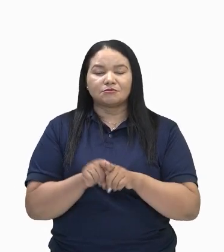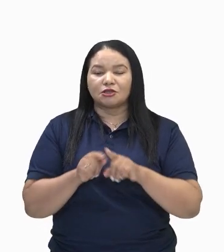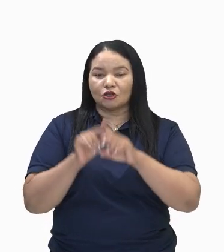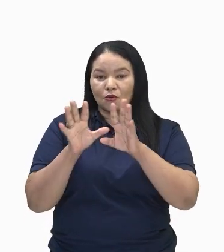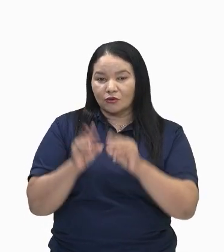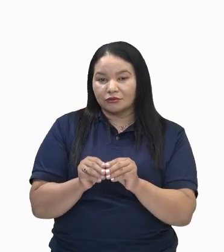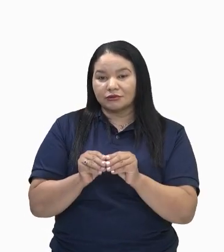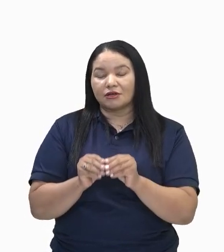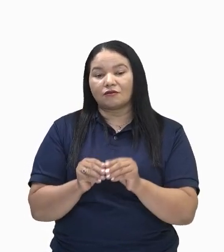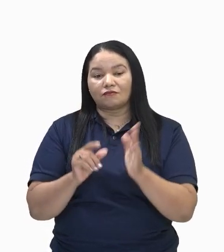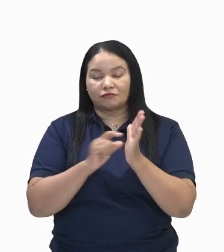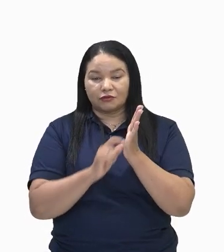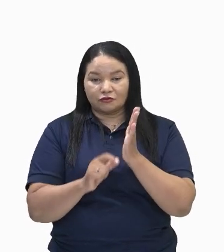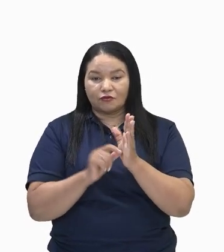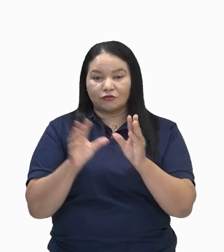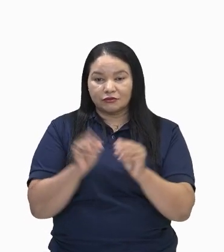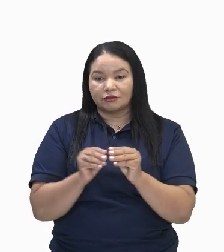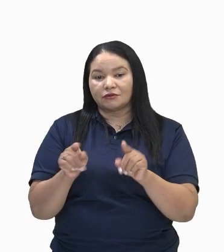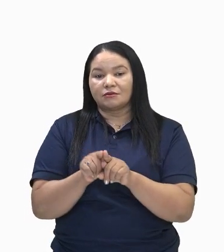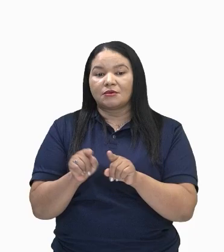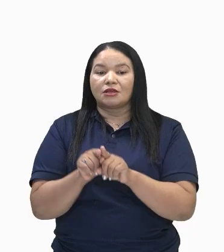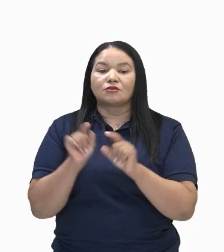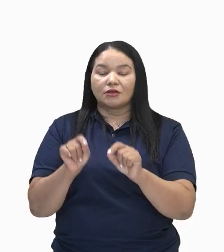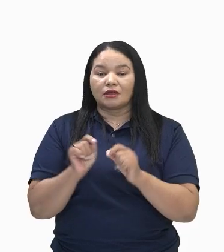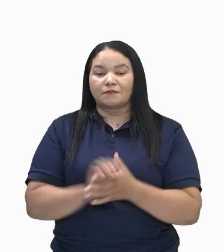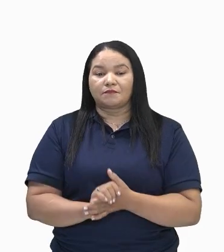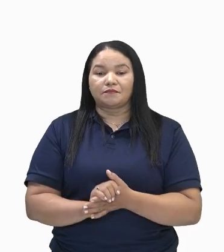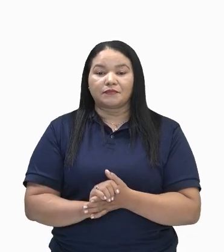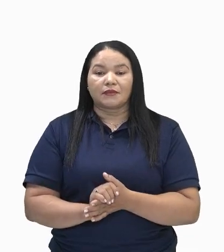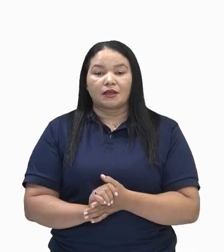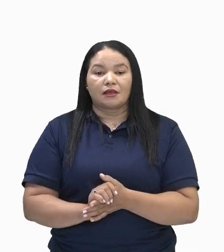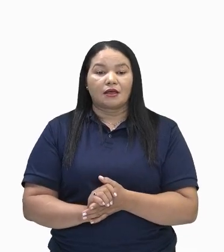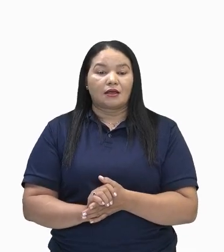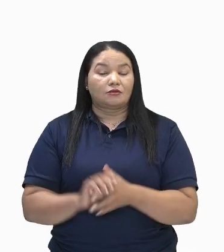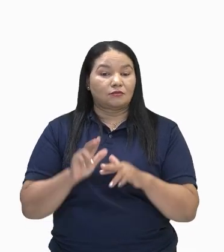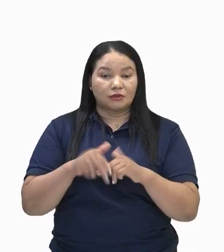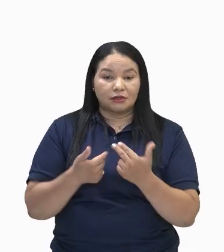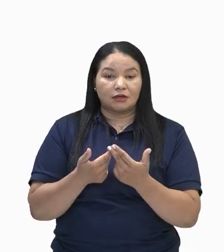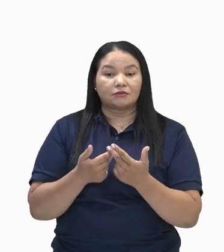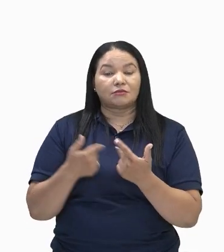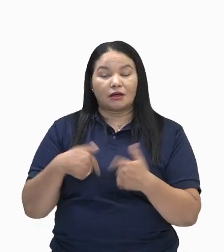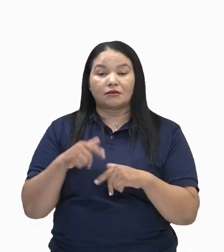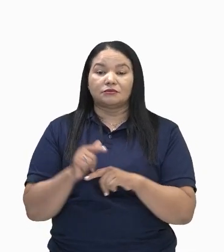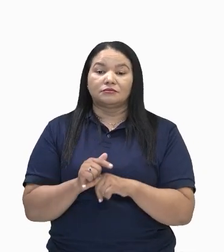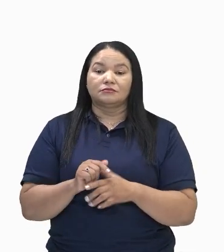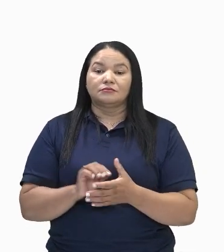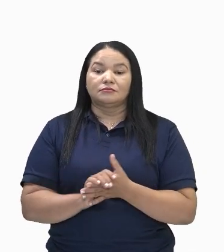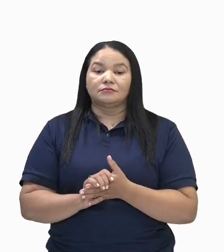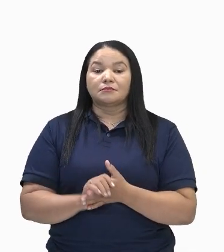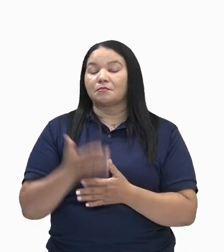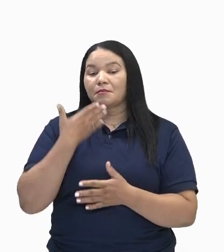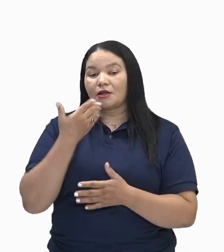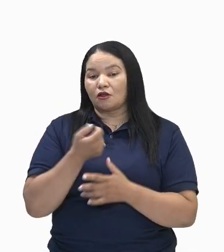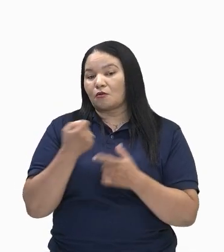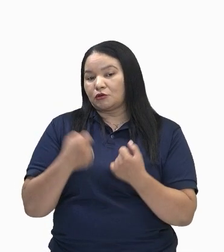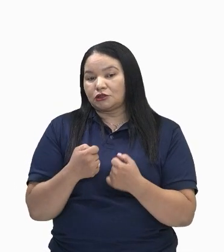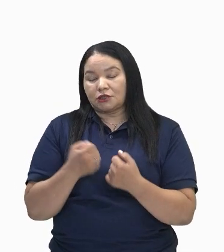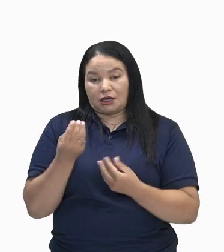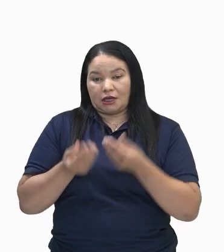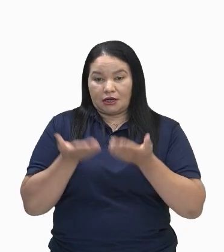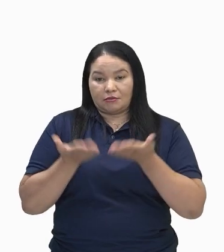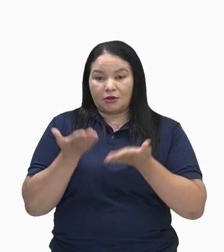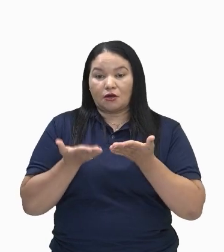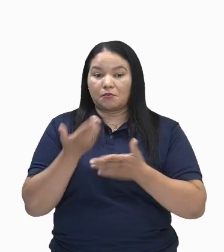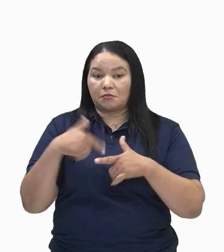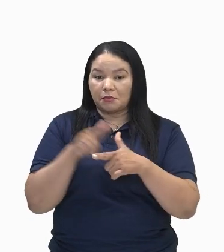faço a ressalva do ponto negativo. No entanto, para ser ainda mais eficaz, poderia equilibrar melhor a exposição do